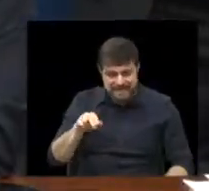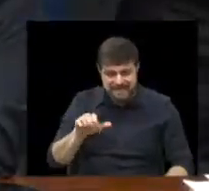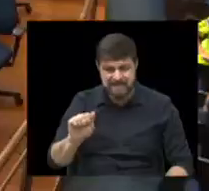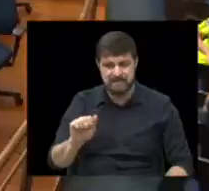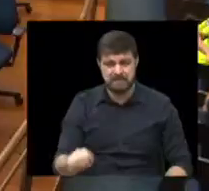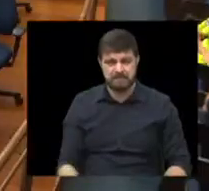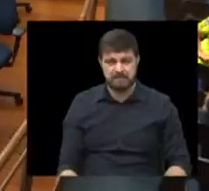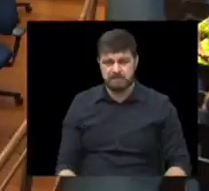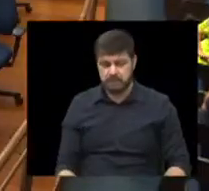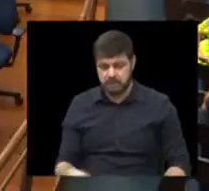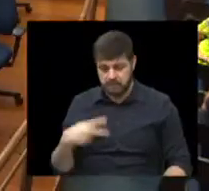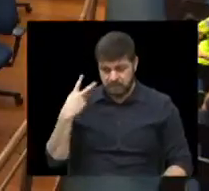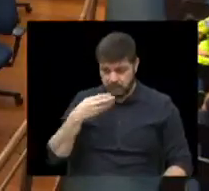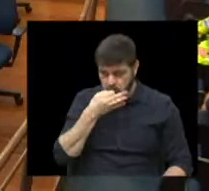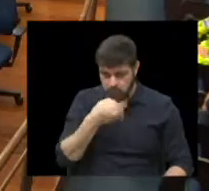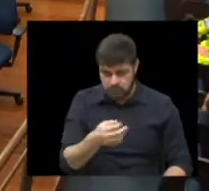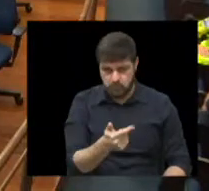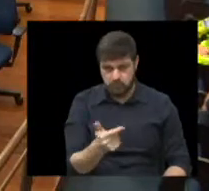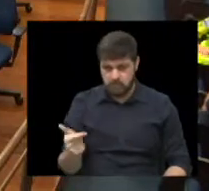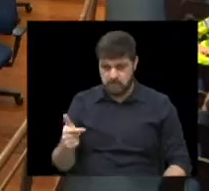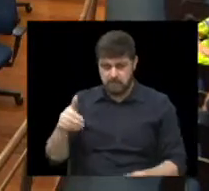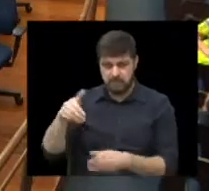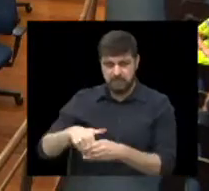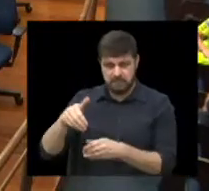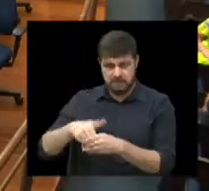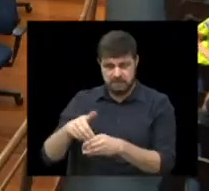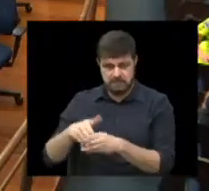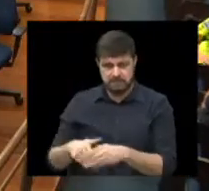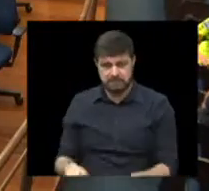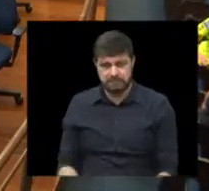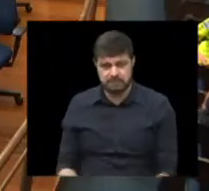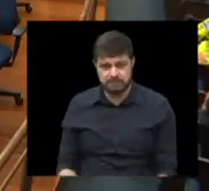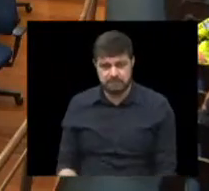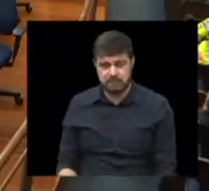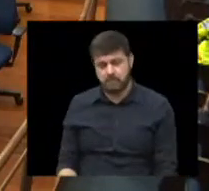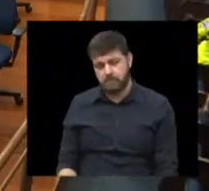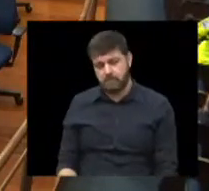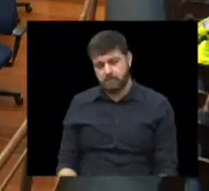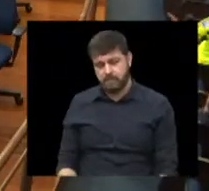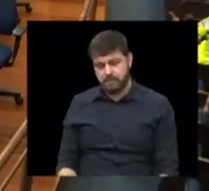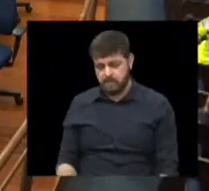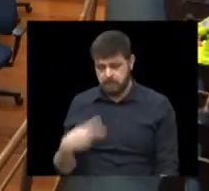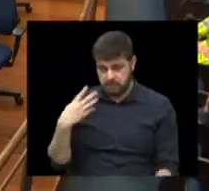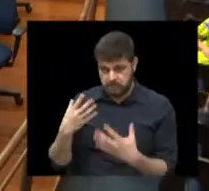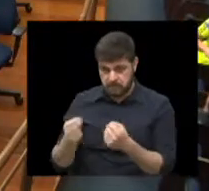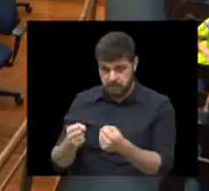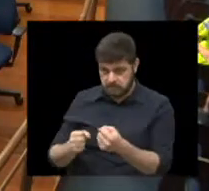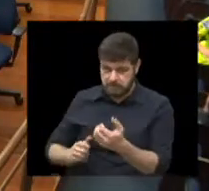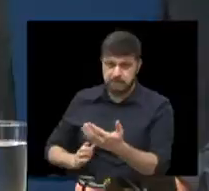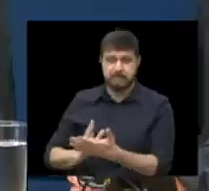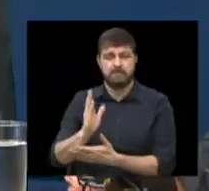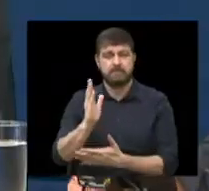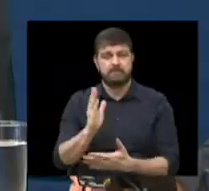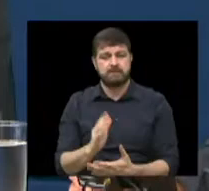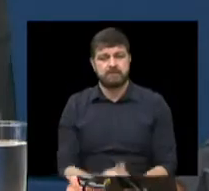Não havendo vereador a discutir, requerimento vai à votação. Vereadores favoráveis permanecem como estão.